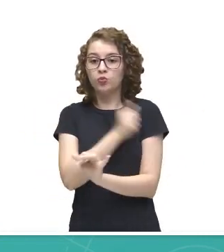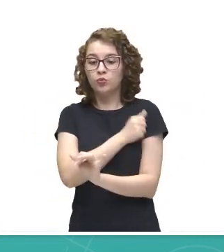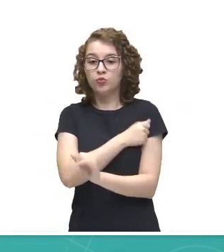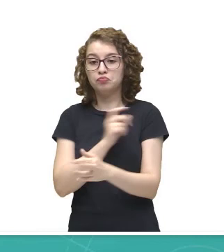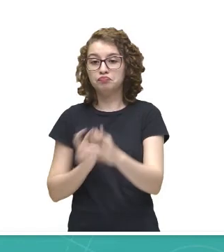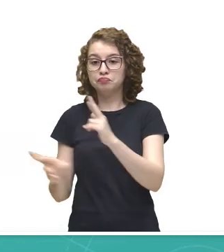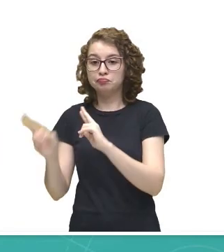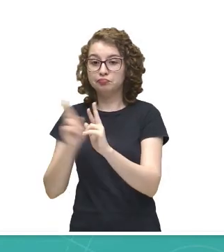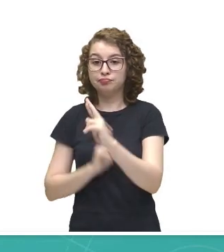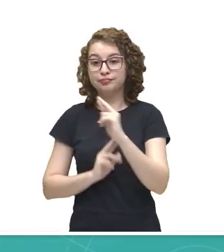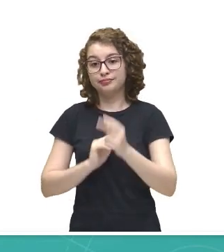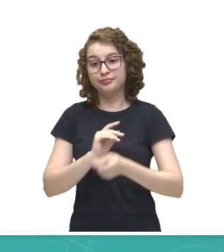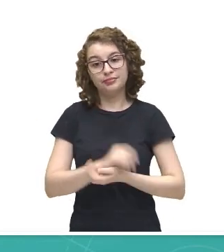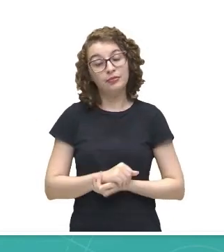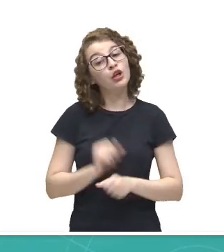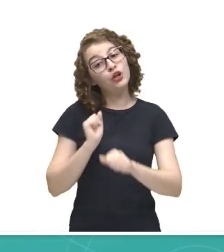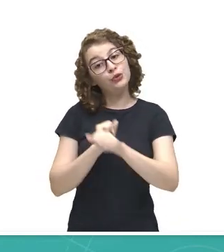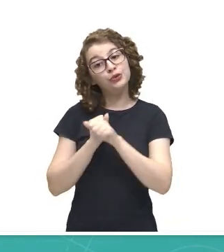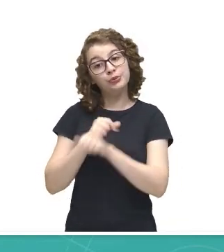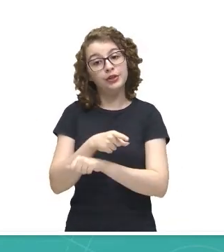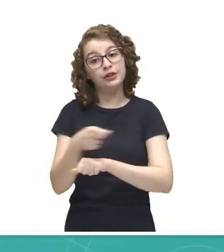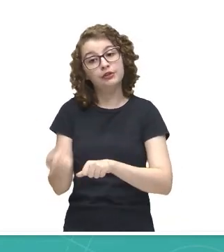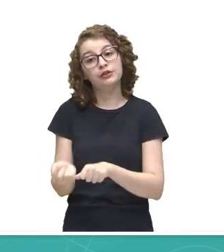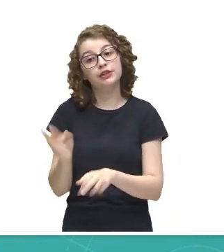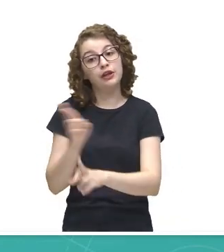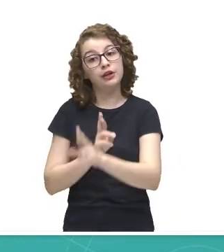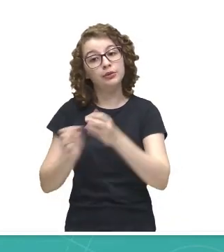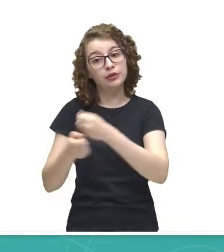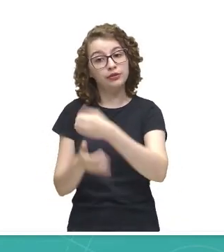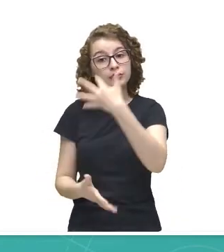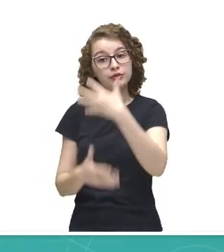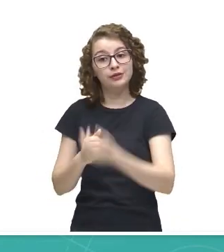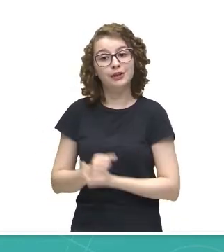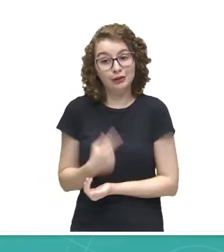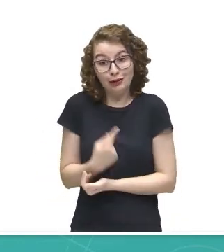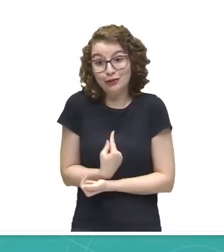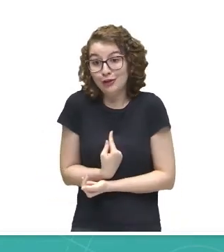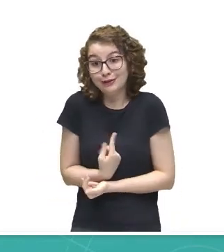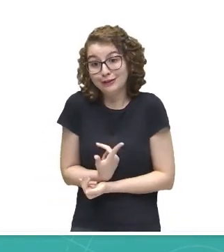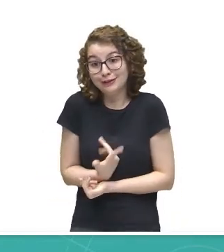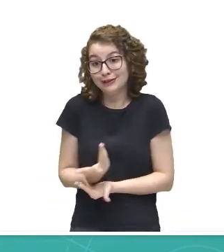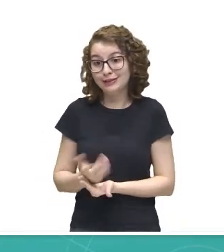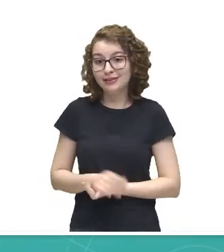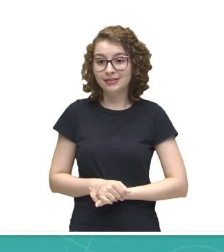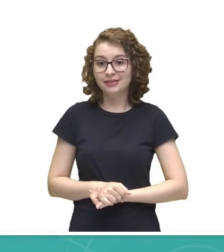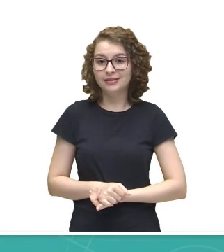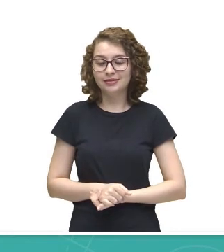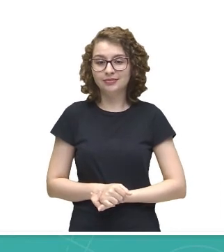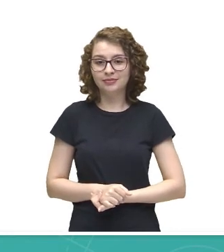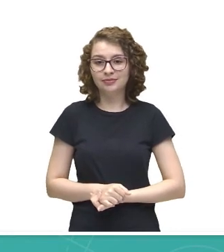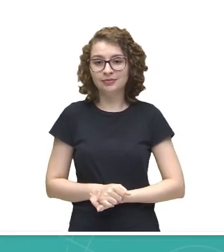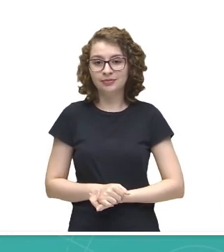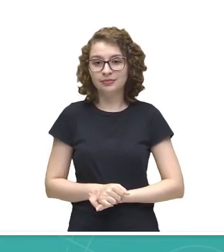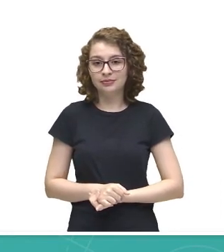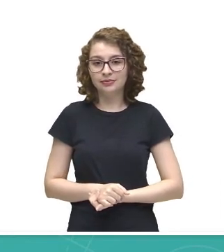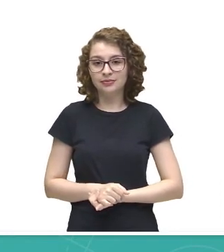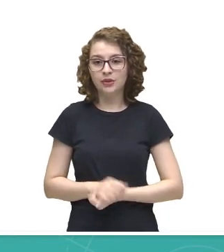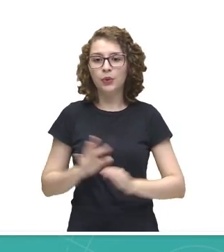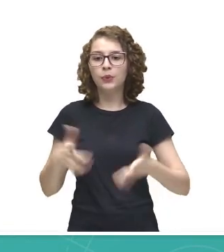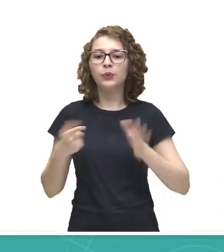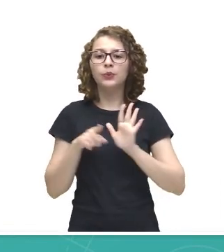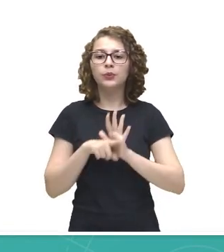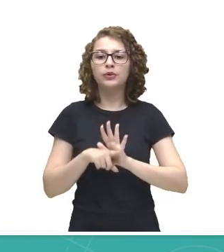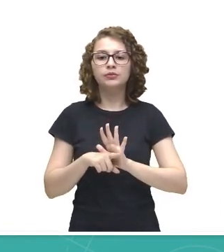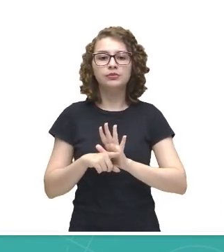ainda. Estou esperando a participação de vocês, não me deixem sozinha, tá bom? Então, vamos ver quais foram as questões que eu deixei para